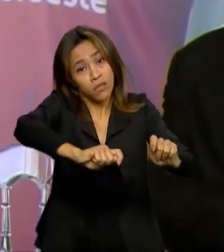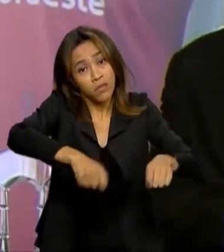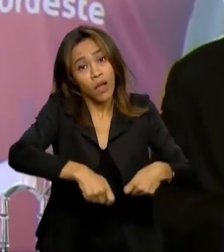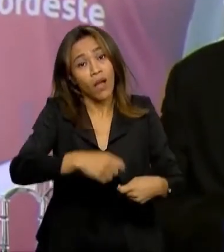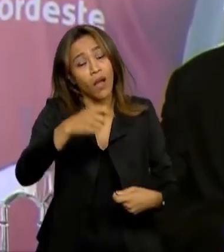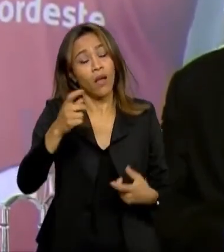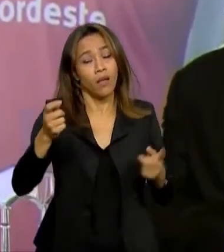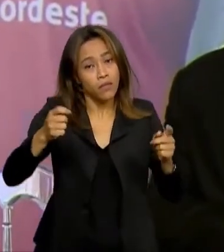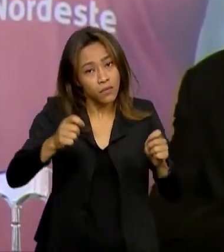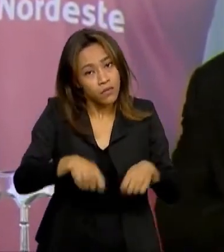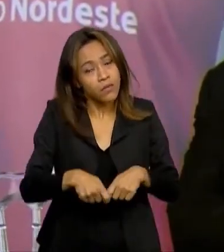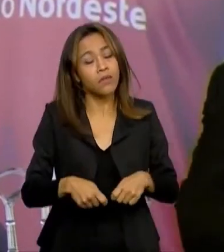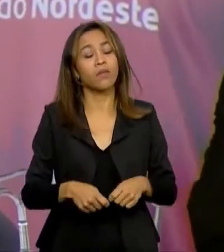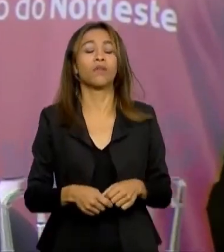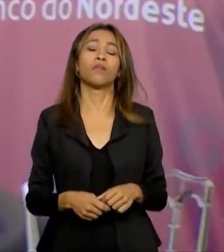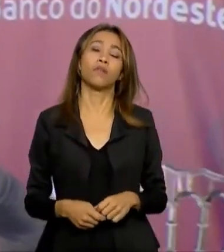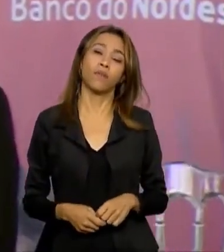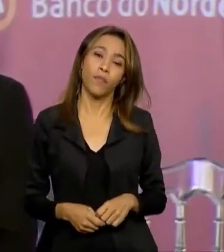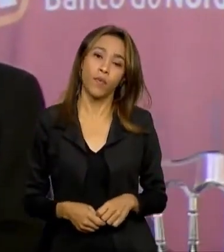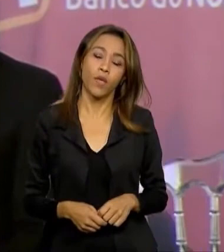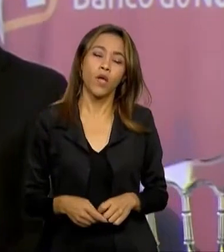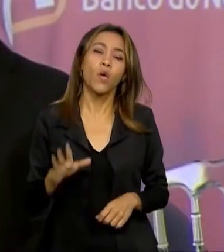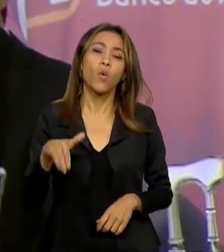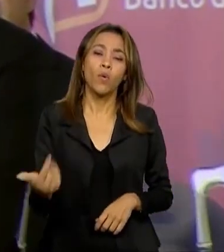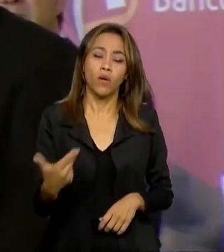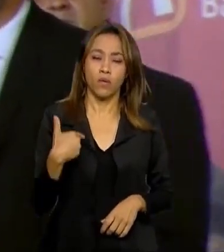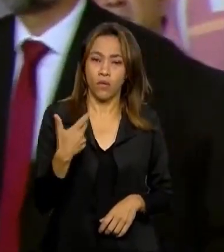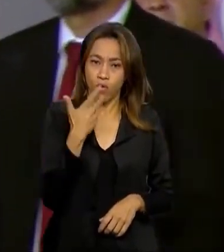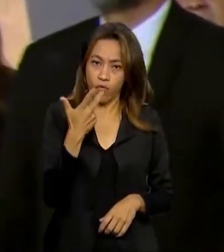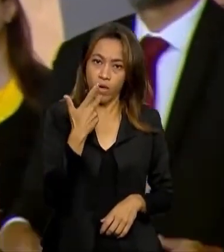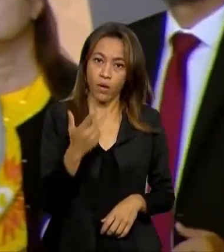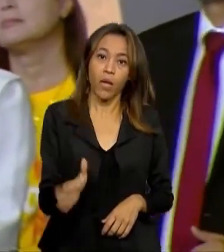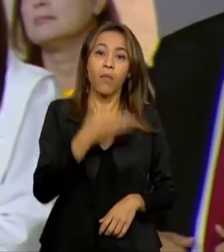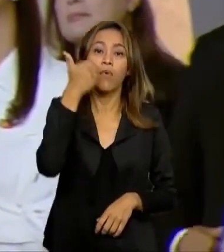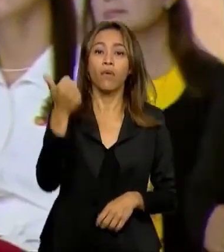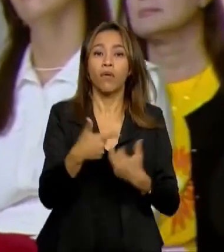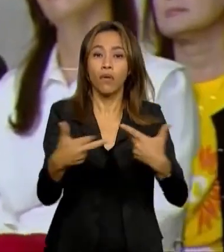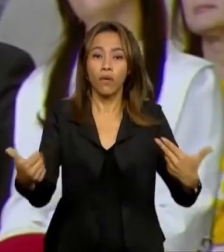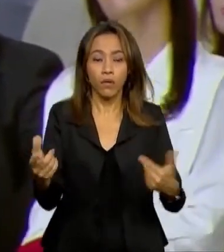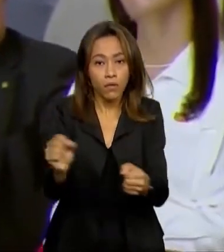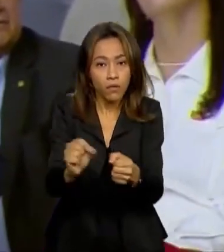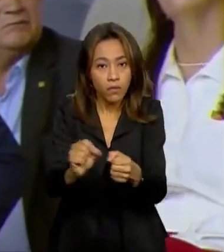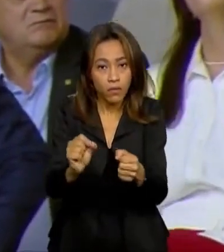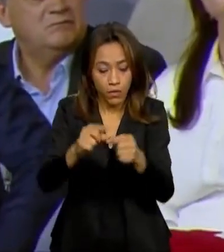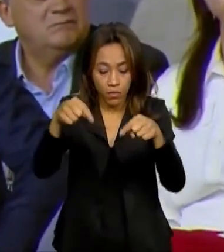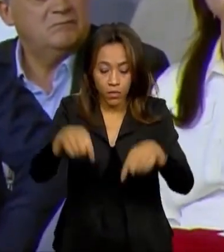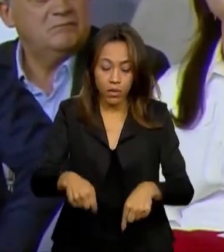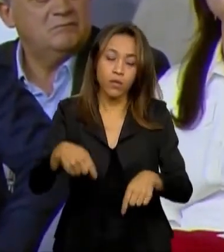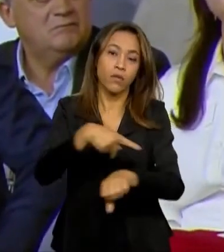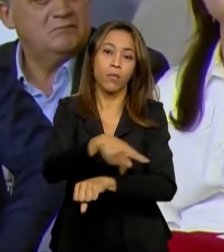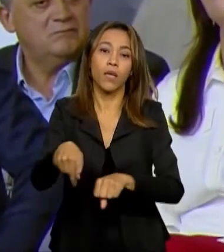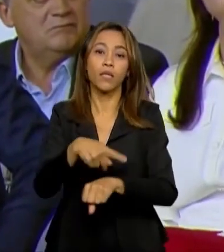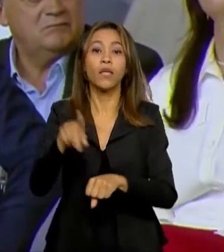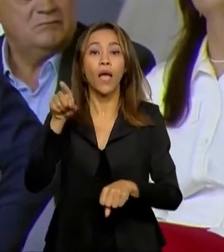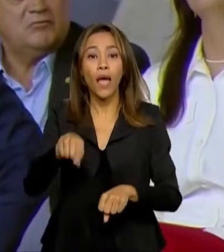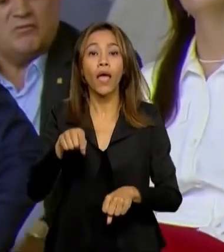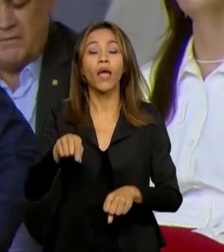a melhor coisa, sabe, que a gente fez nesse país foi colocar o pobre no